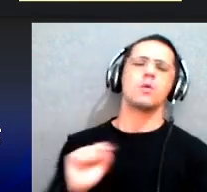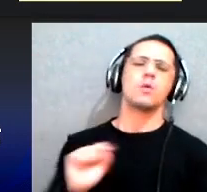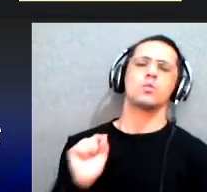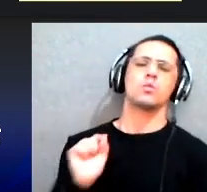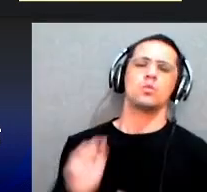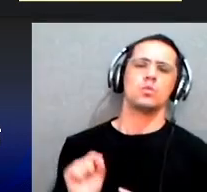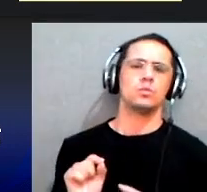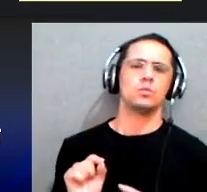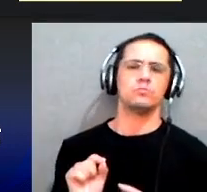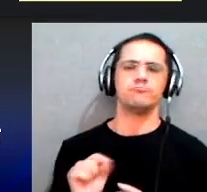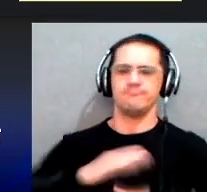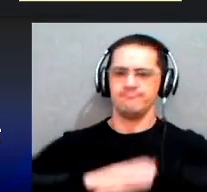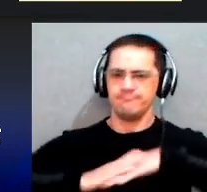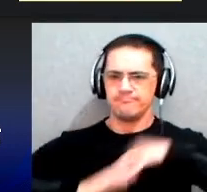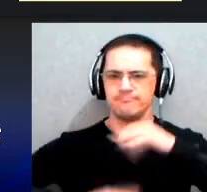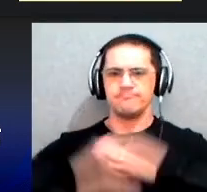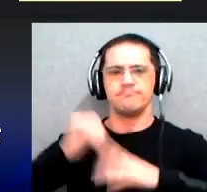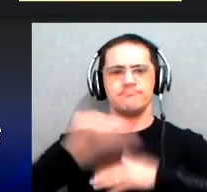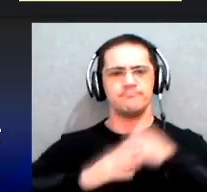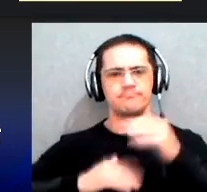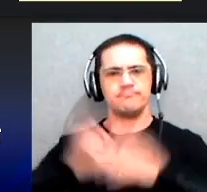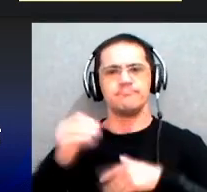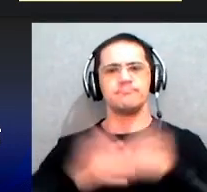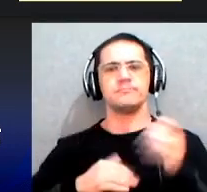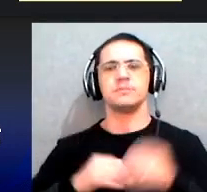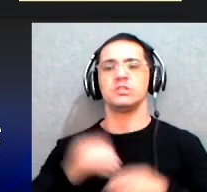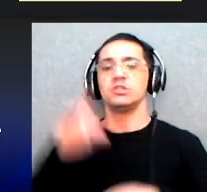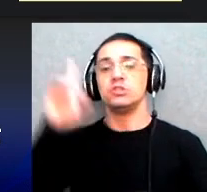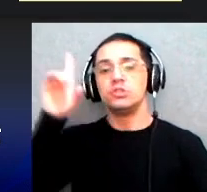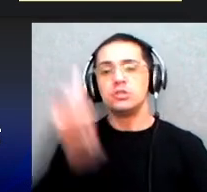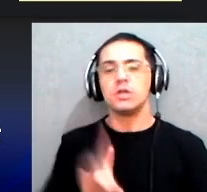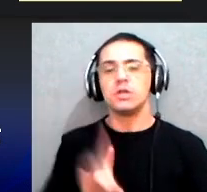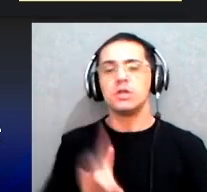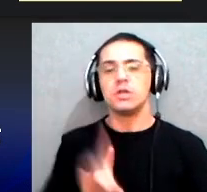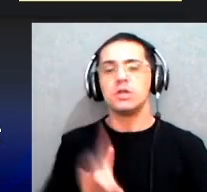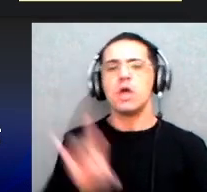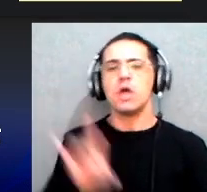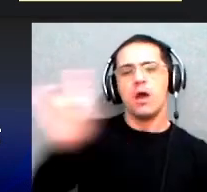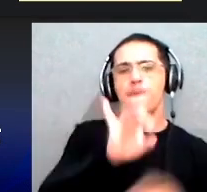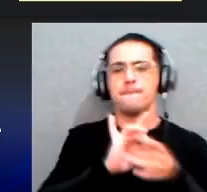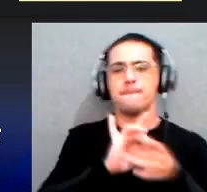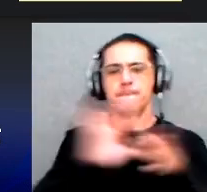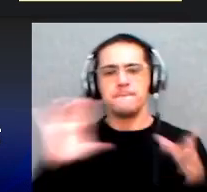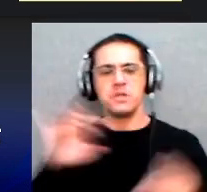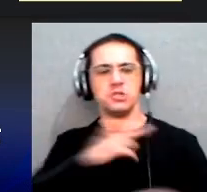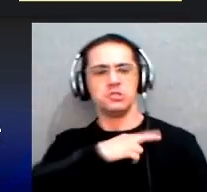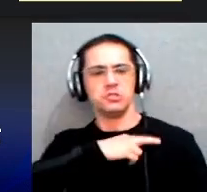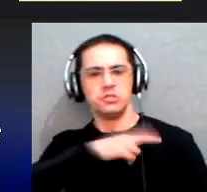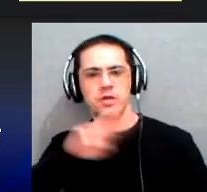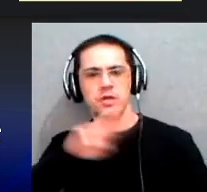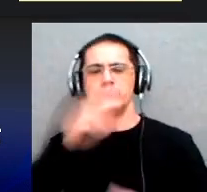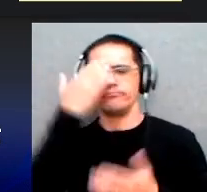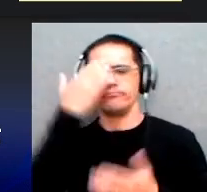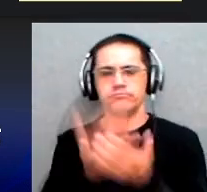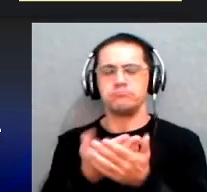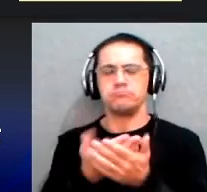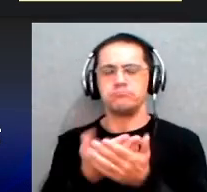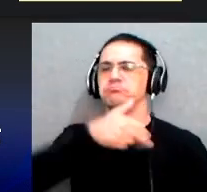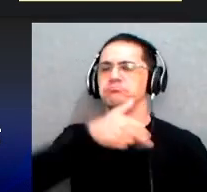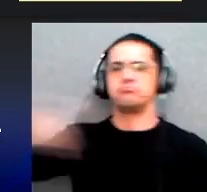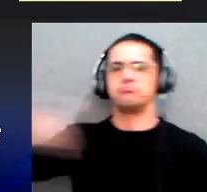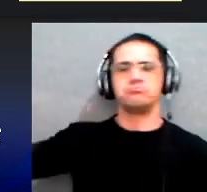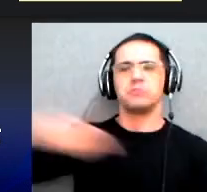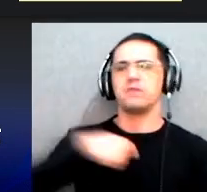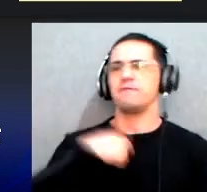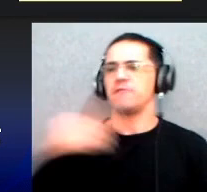o exercício das liberdades individuais, da liberdade de crença, do direito de ir e vir, da liberdade